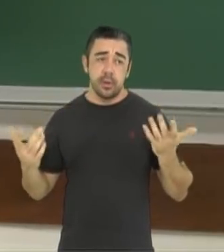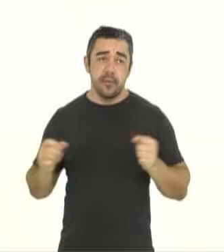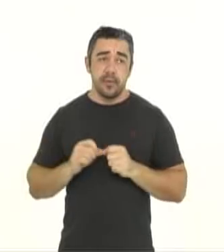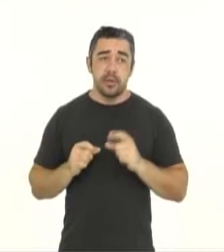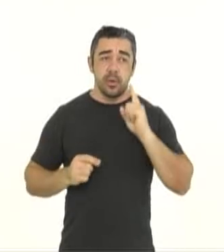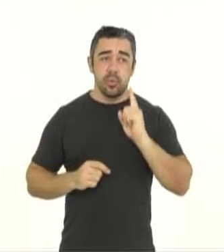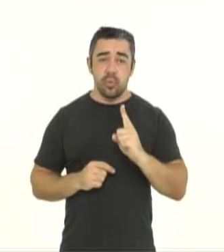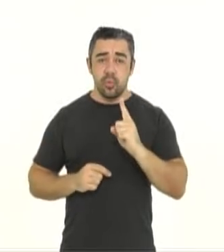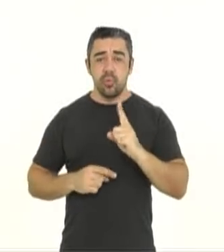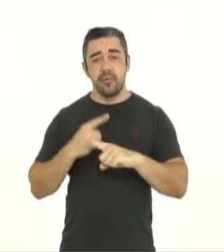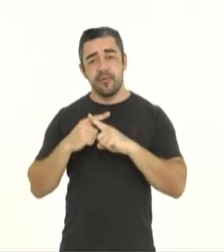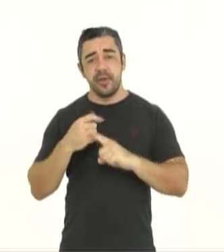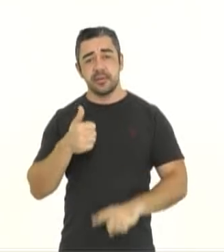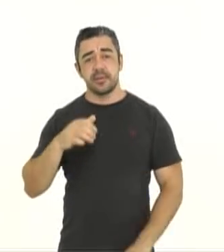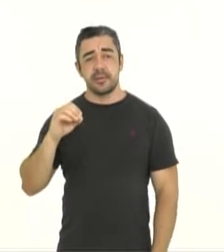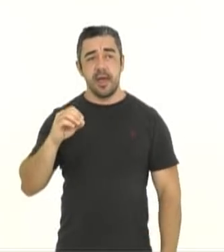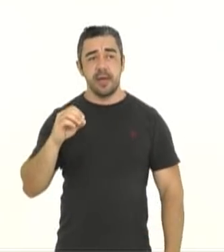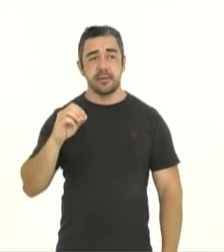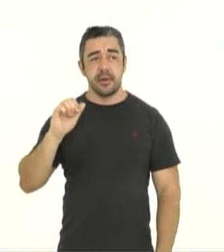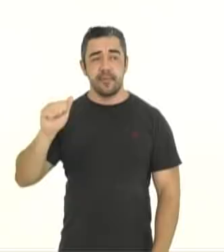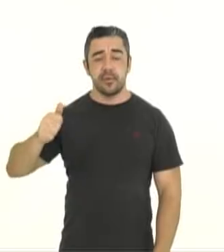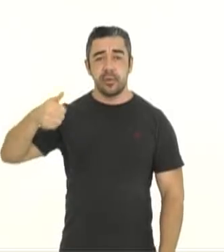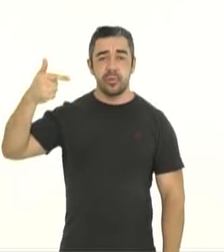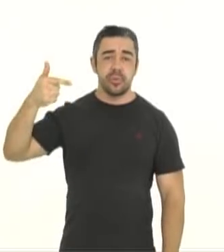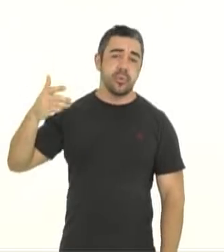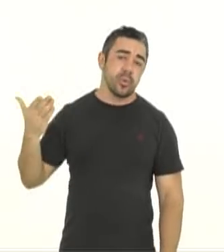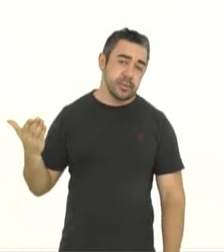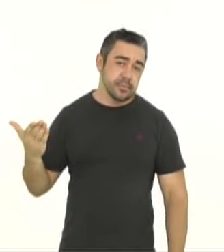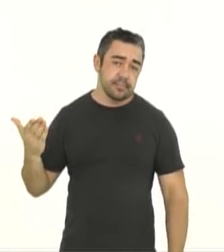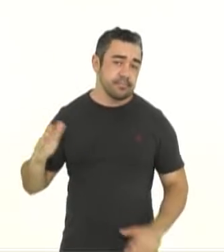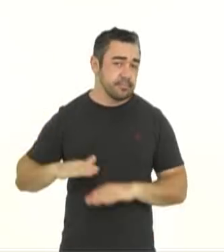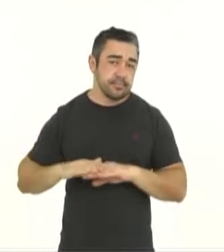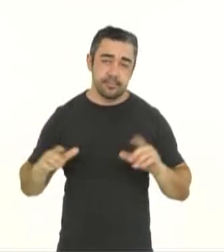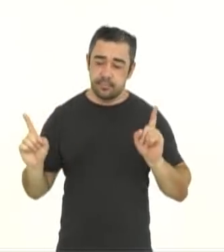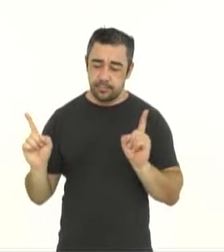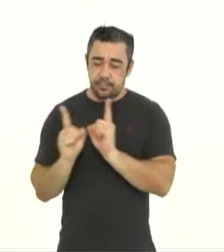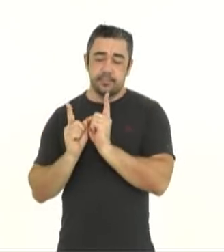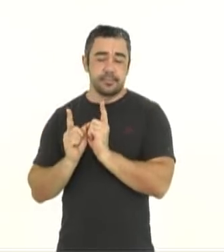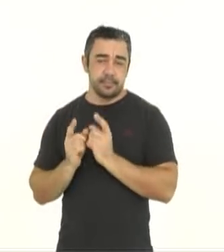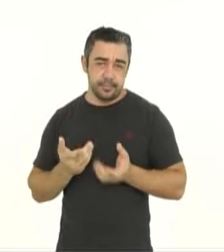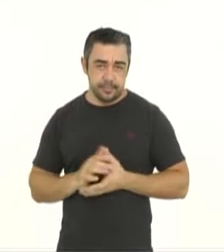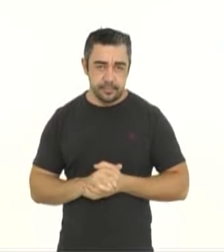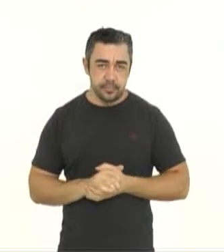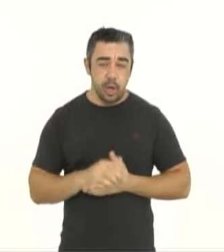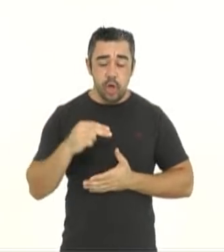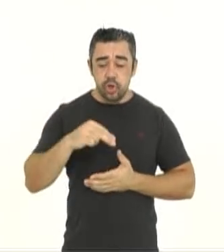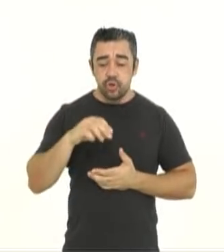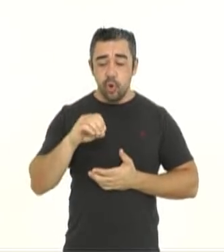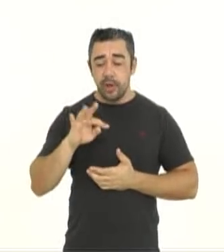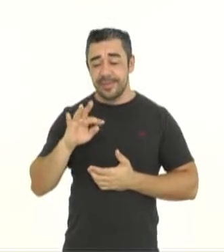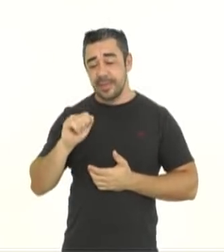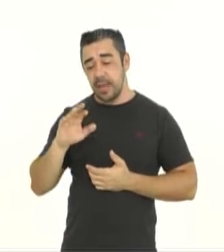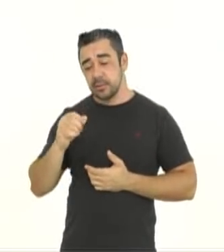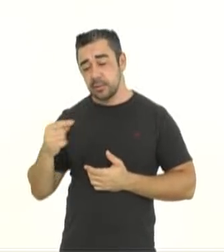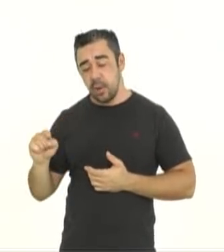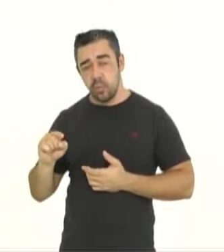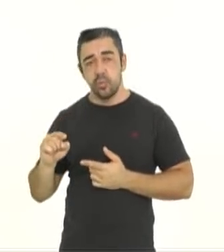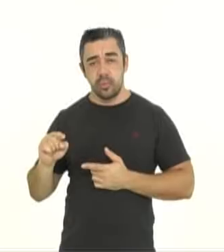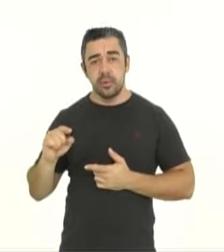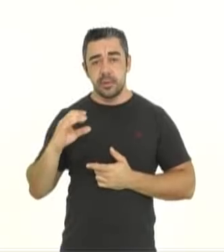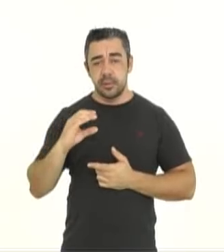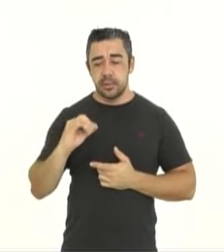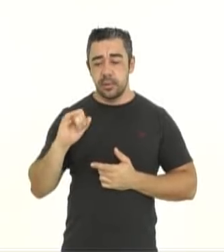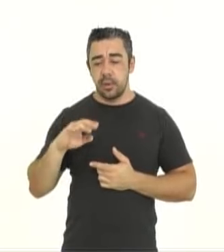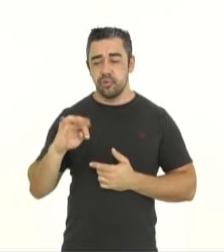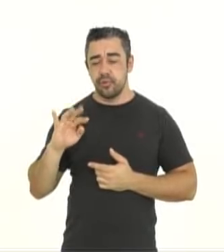científica eu posso escrever 1 vezes 10 elevado a 12 positivo. Então, a notação científica ela é sempre baseada